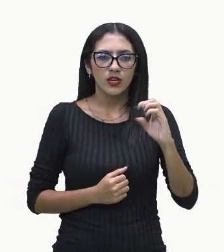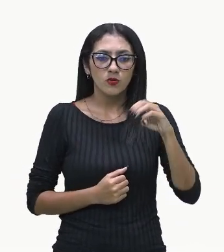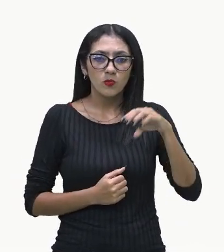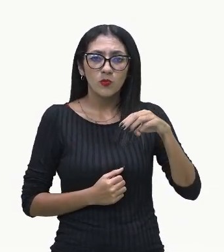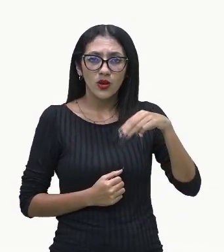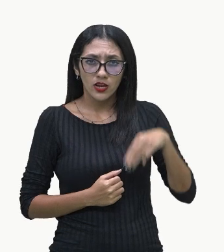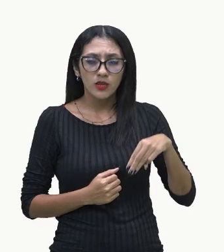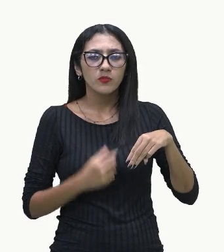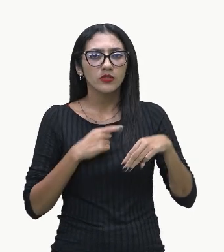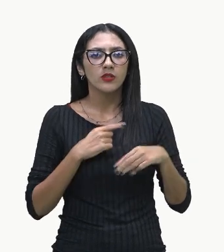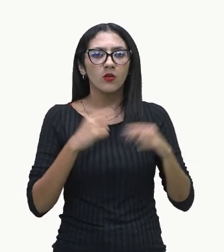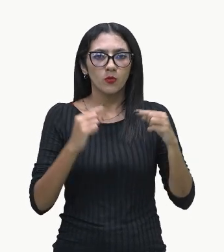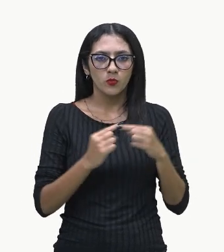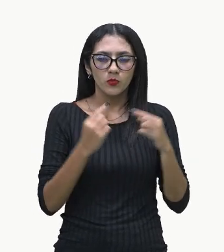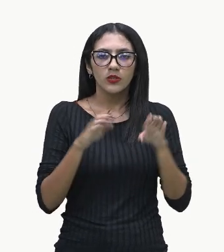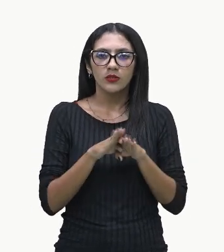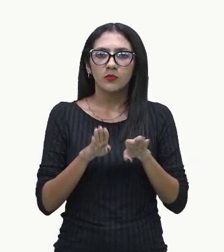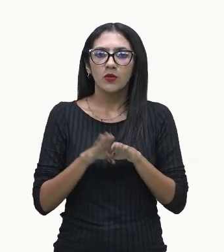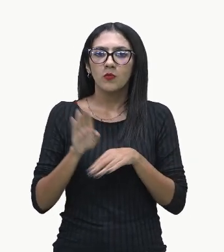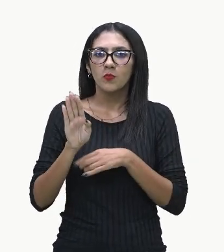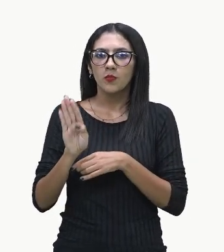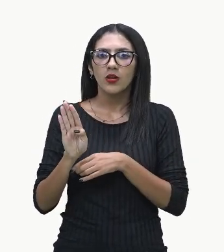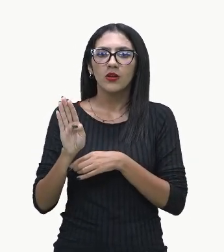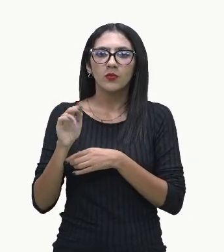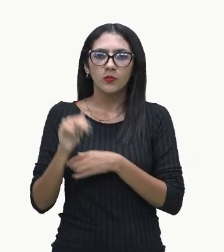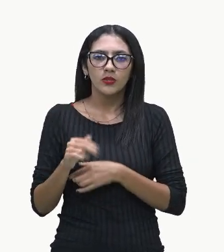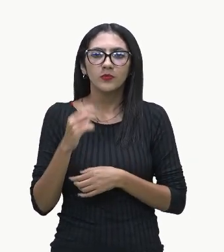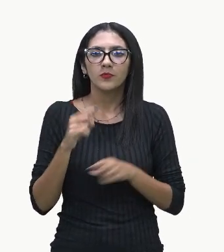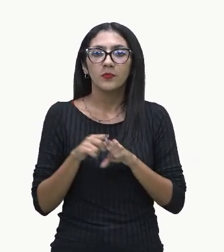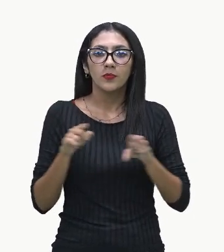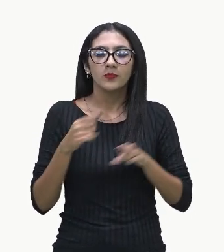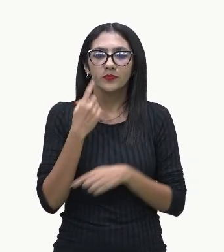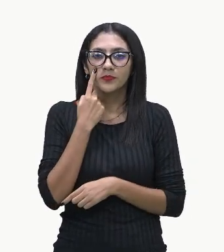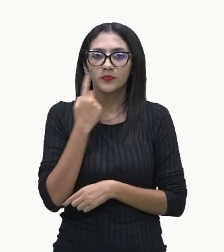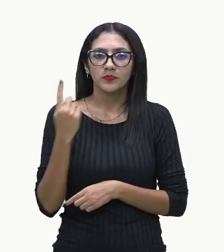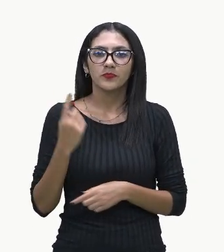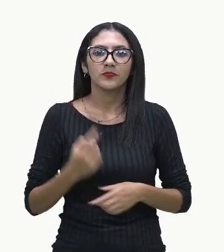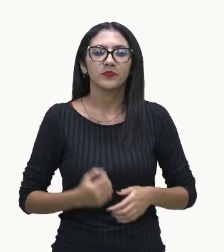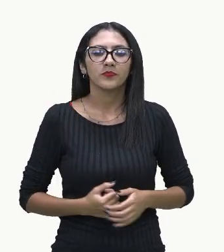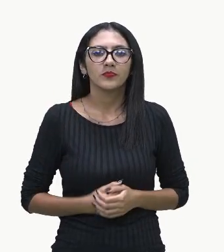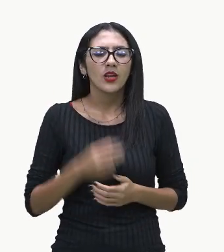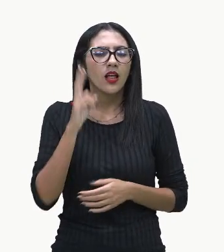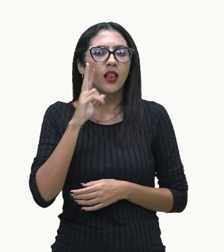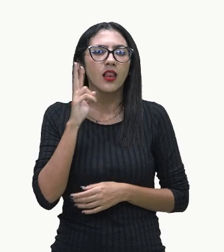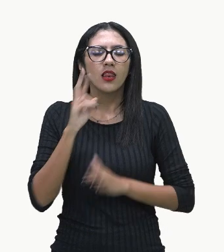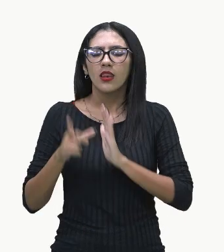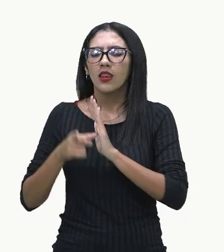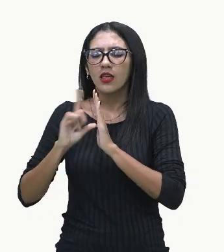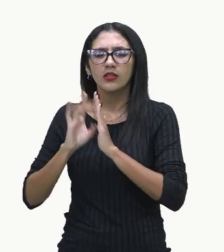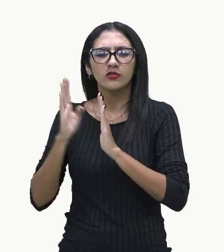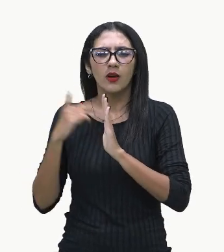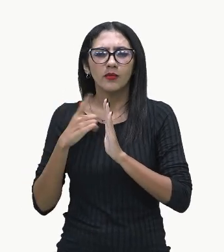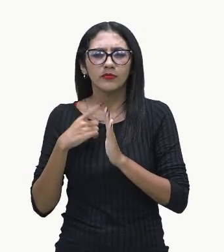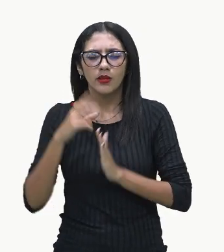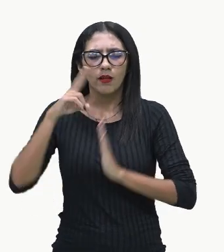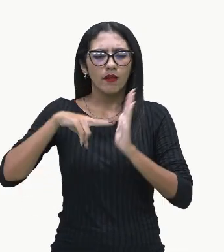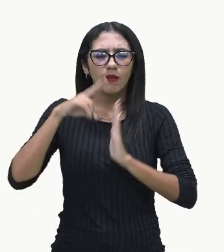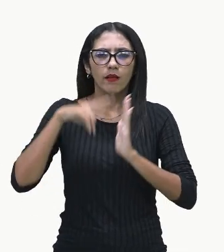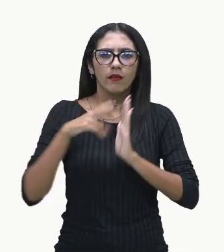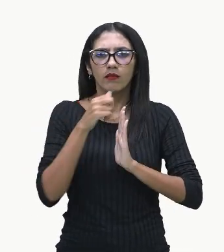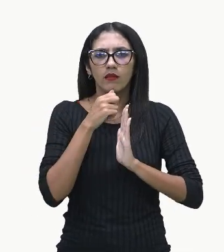N. Então, qual é a relação que nós temos aqui? Nós vimos lá no início, né, quando nós estávamos lendo